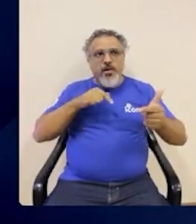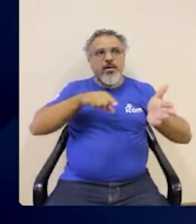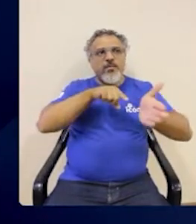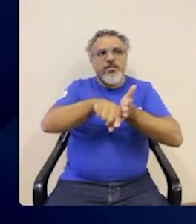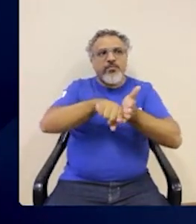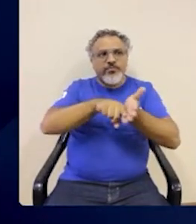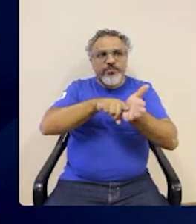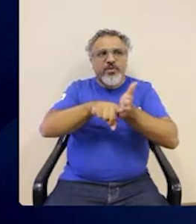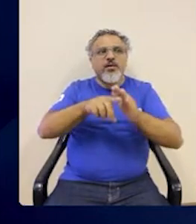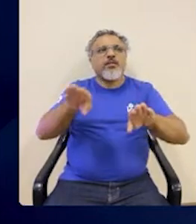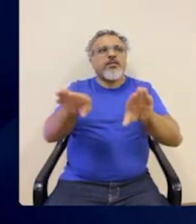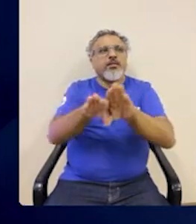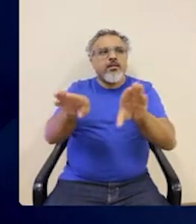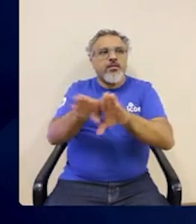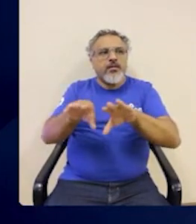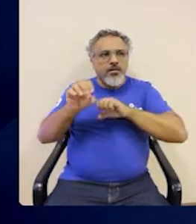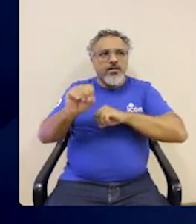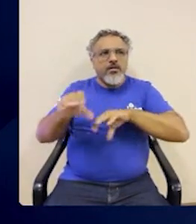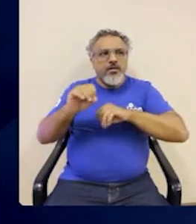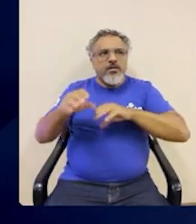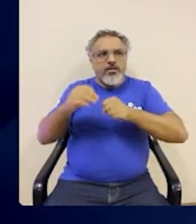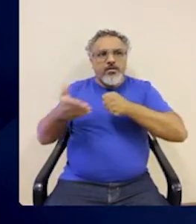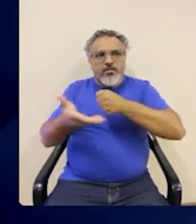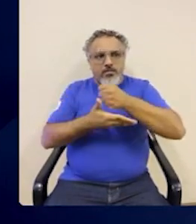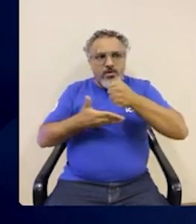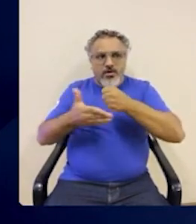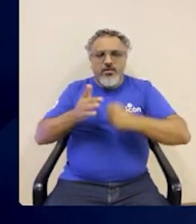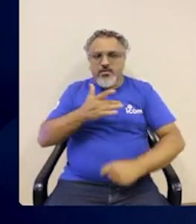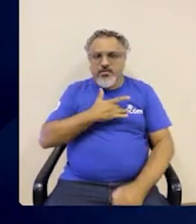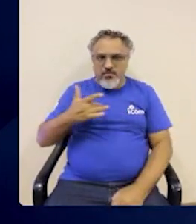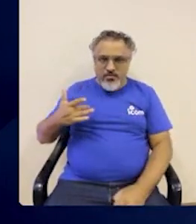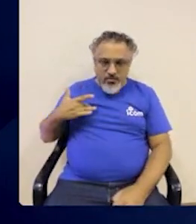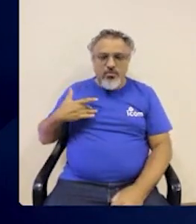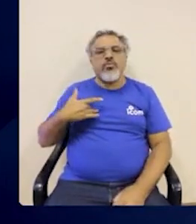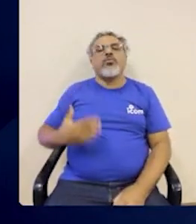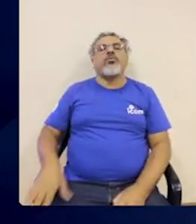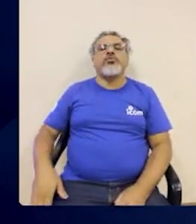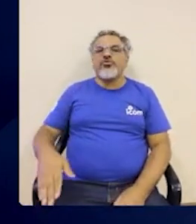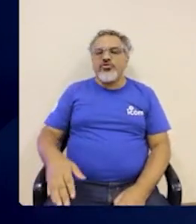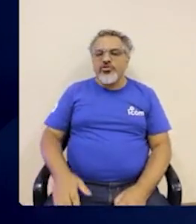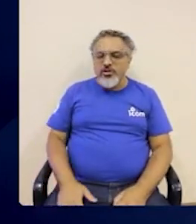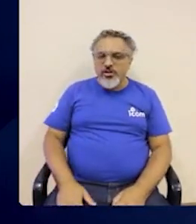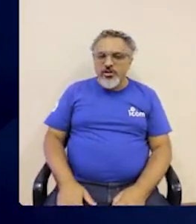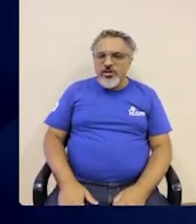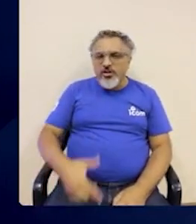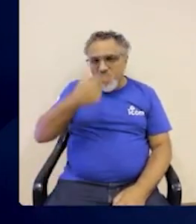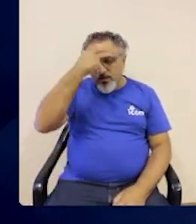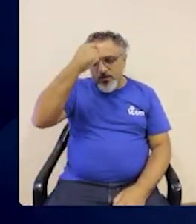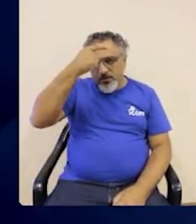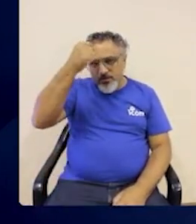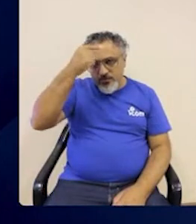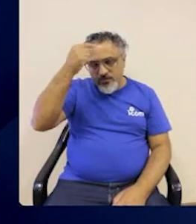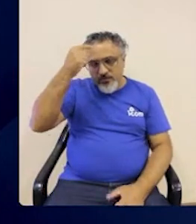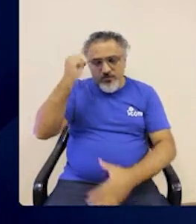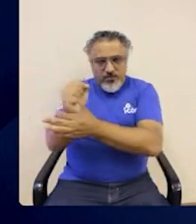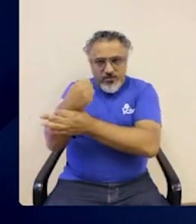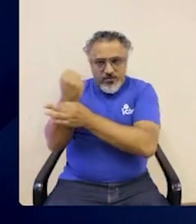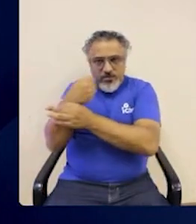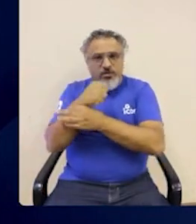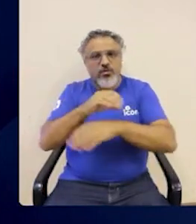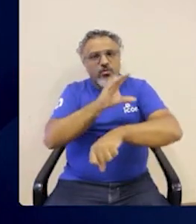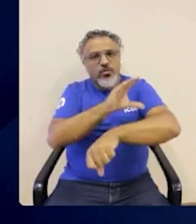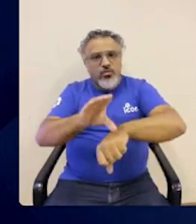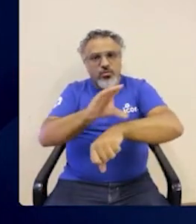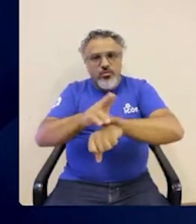e sou educador também na atenção primária à saúde, no curso de graduação tanto da fisioterapia quanto medicina da USP. É